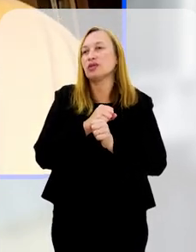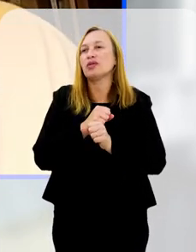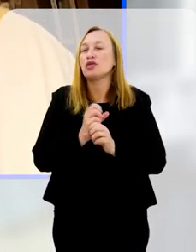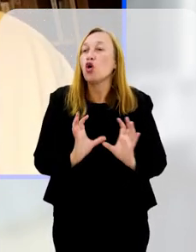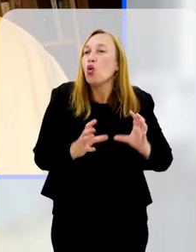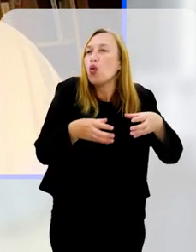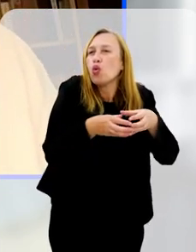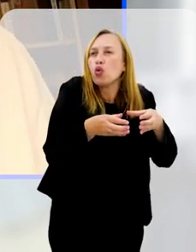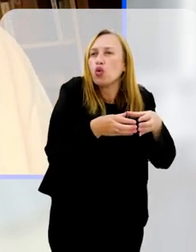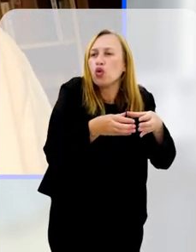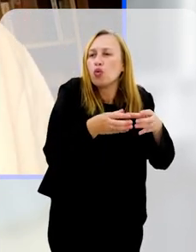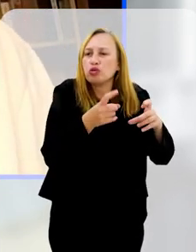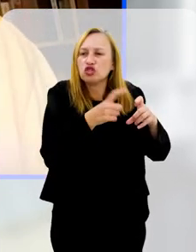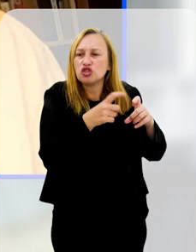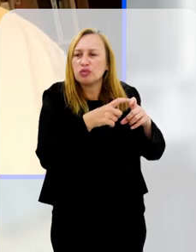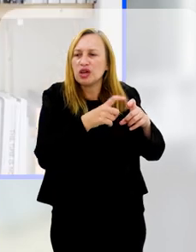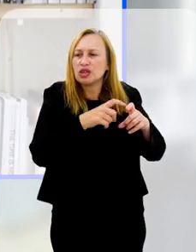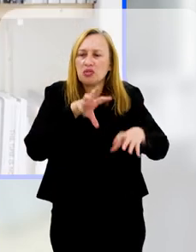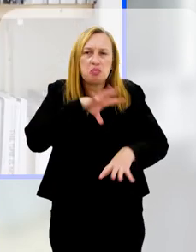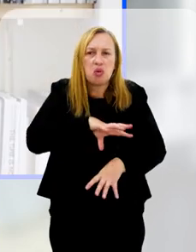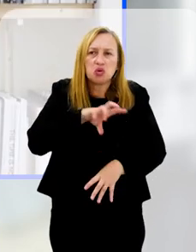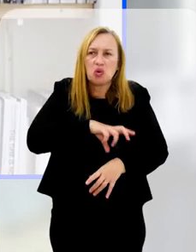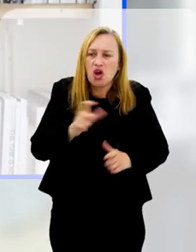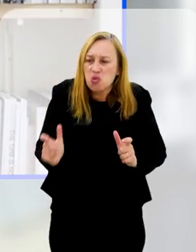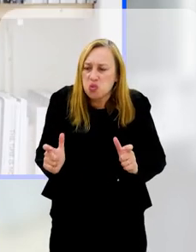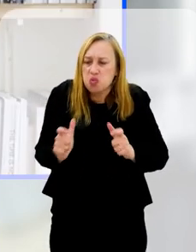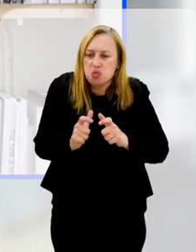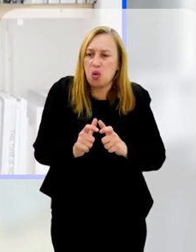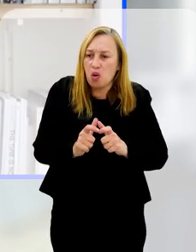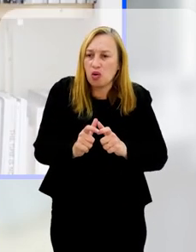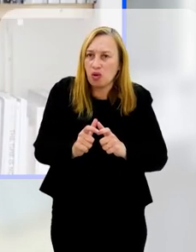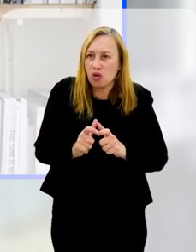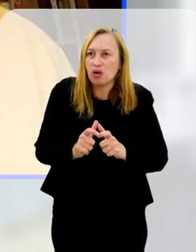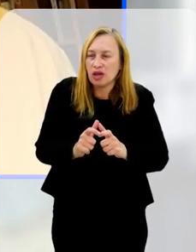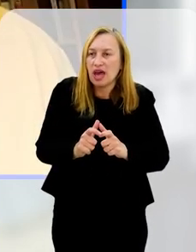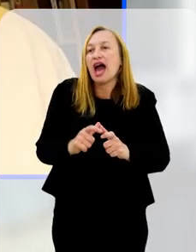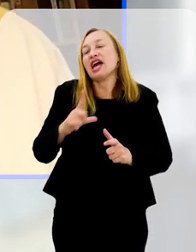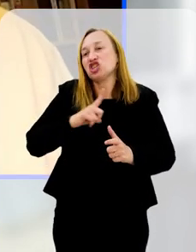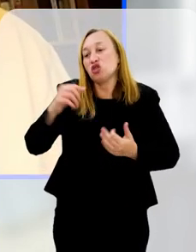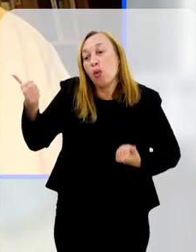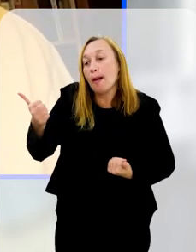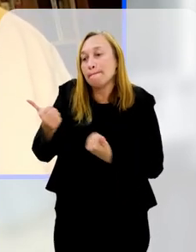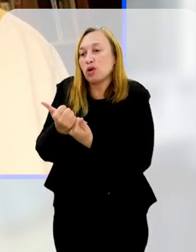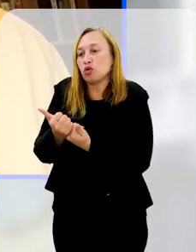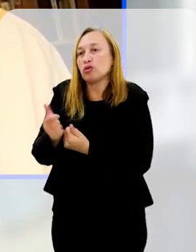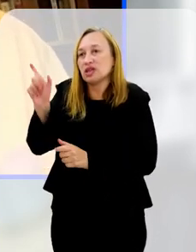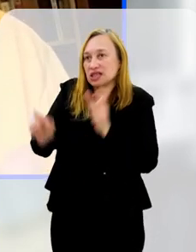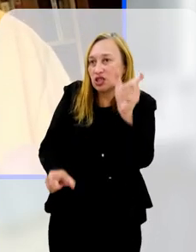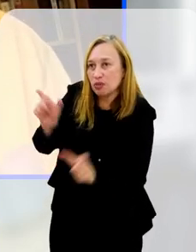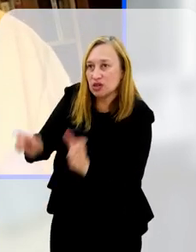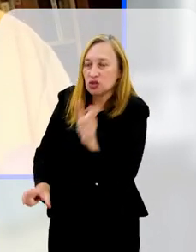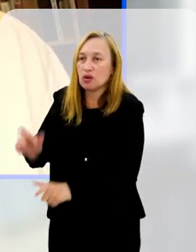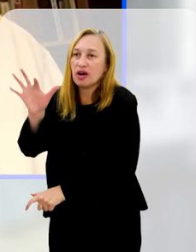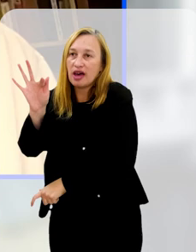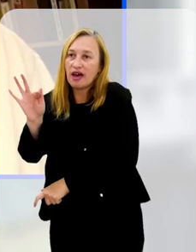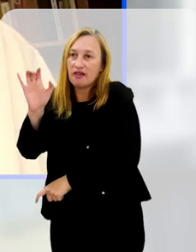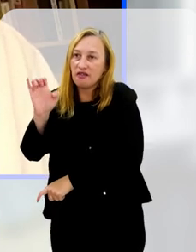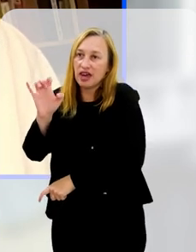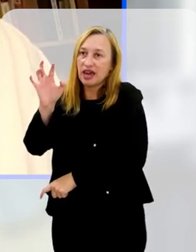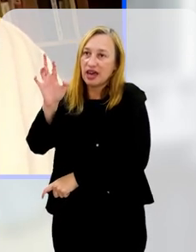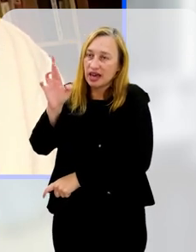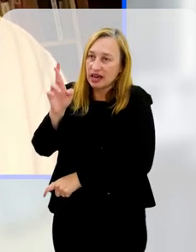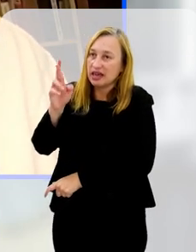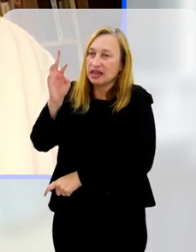vinham de Portugal era mínima. As primeiras escolas médicas no Brasil são de 1808, que é Salvador,